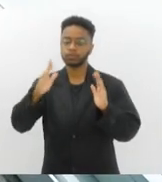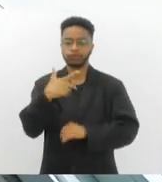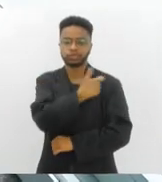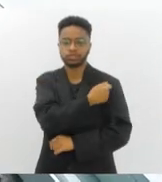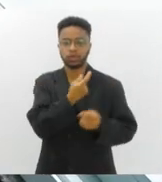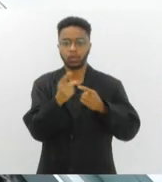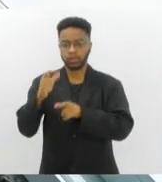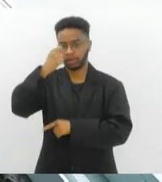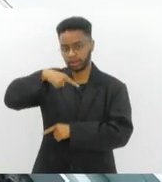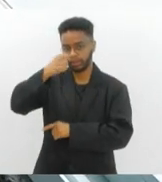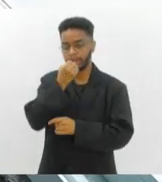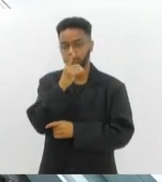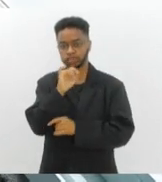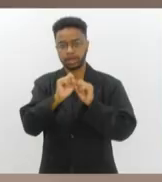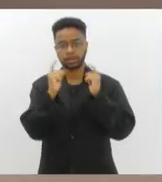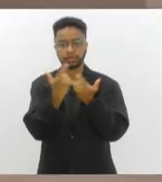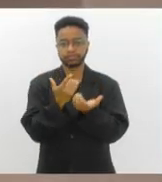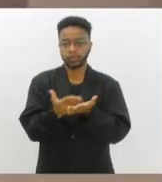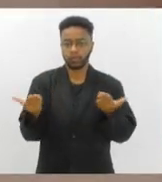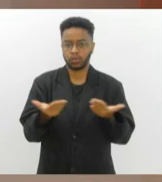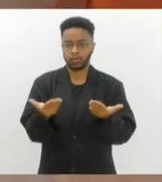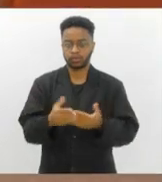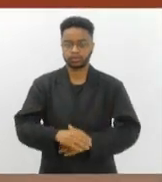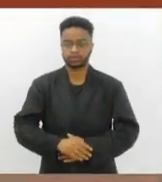gripe. O Bom Dia Alerj começa agora.